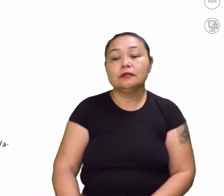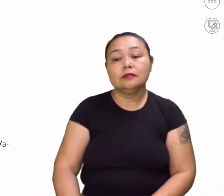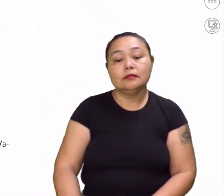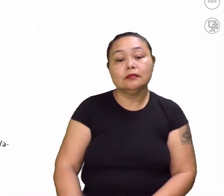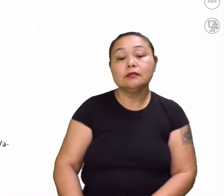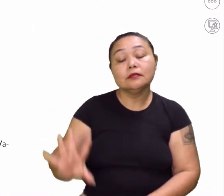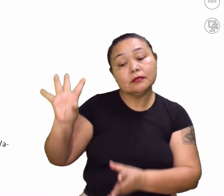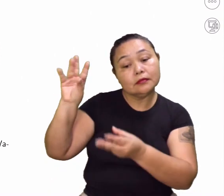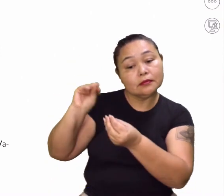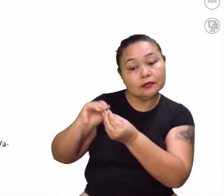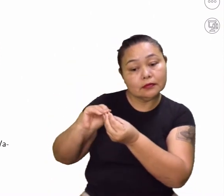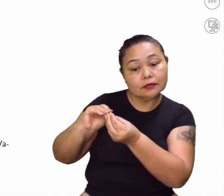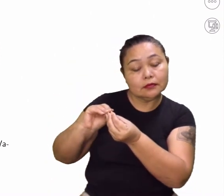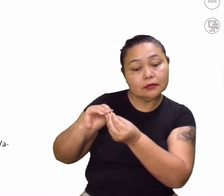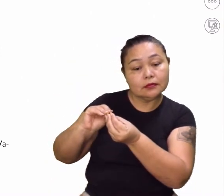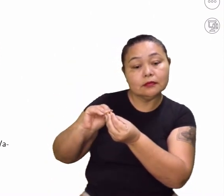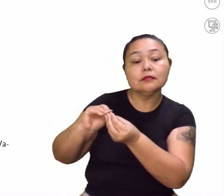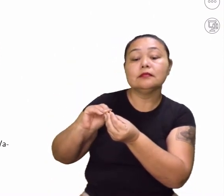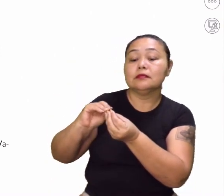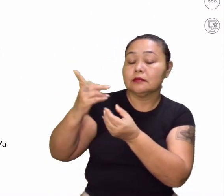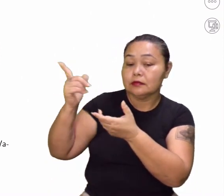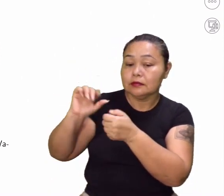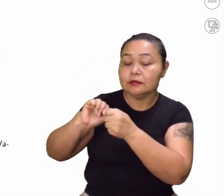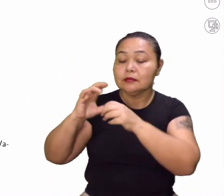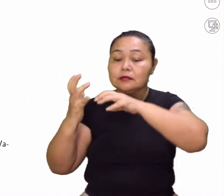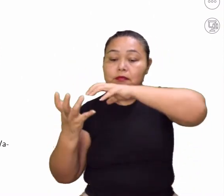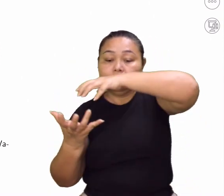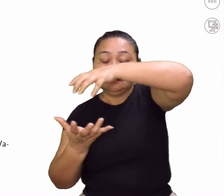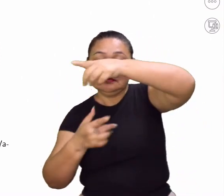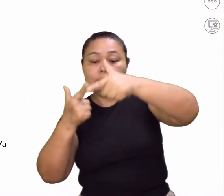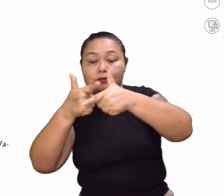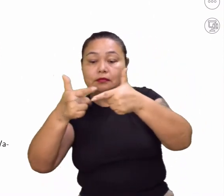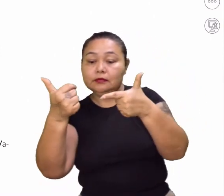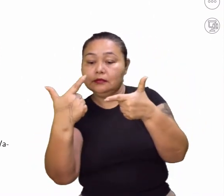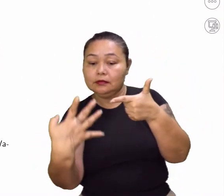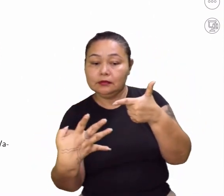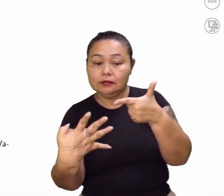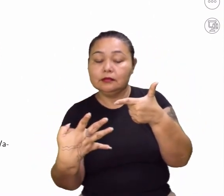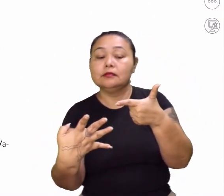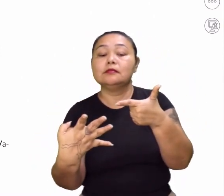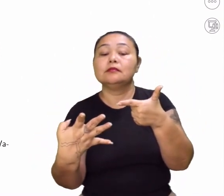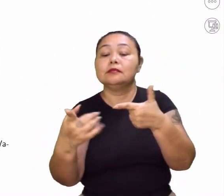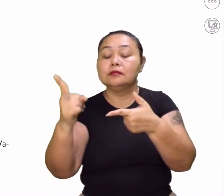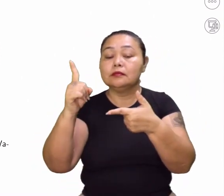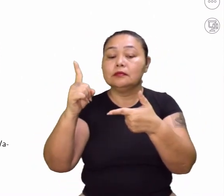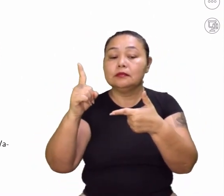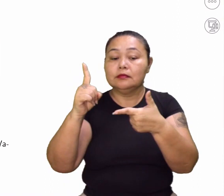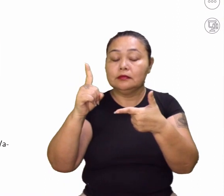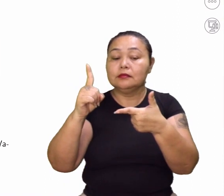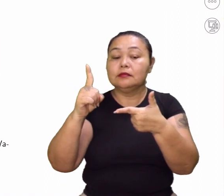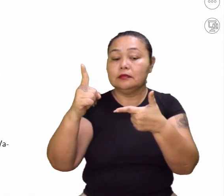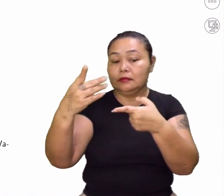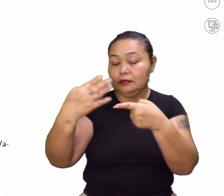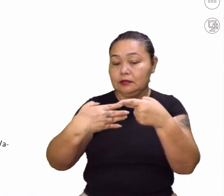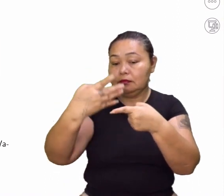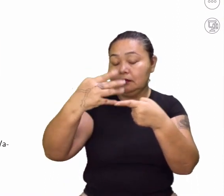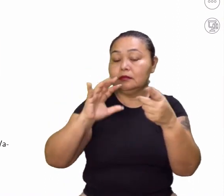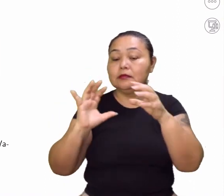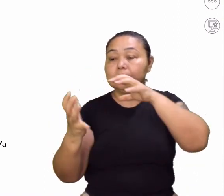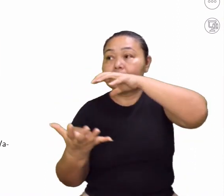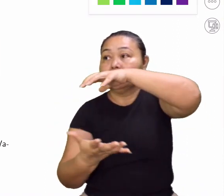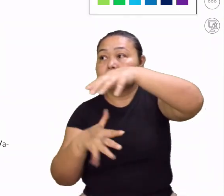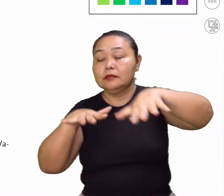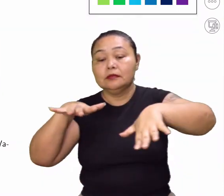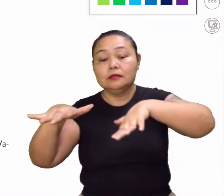aí, conclusão. Peguei a esfericidade da Terra, dividi por 24 horas, que representa aí o movimento de